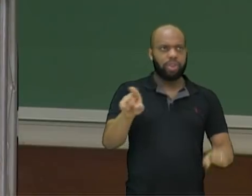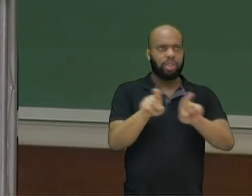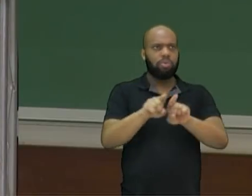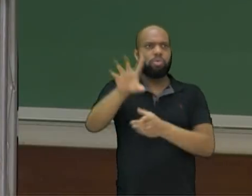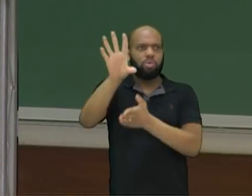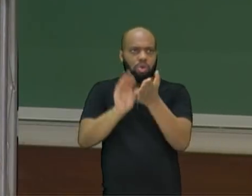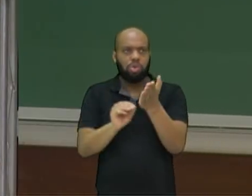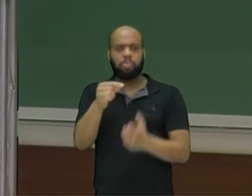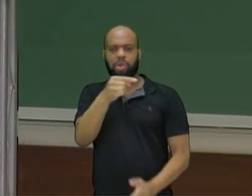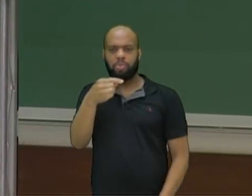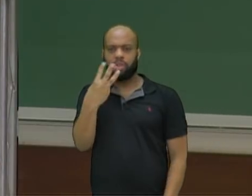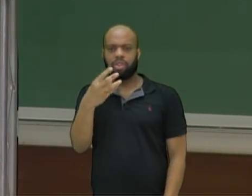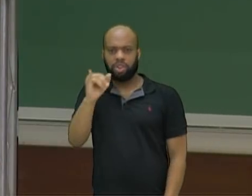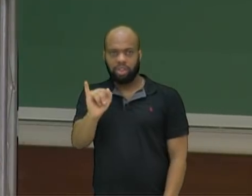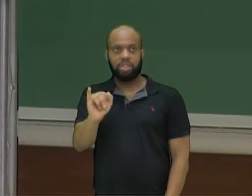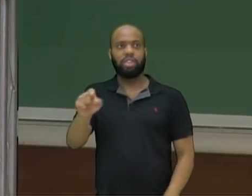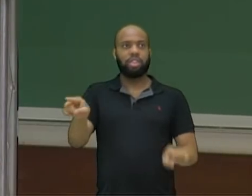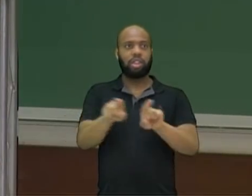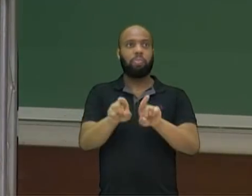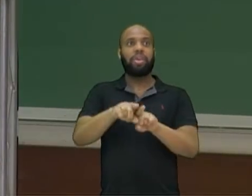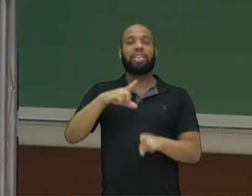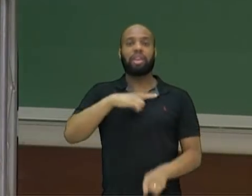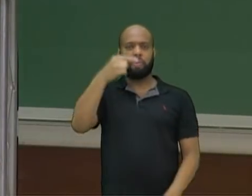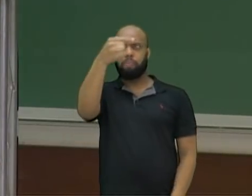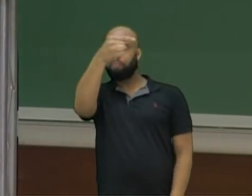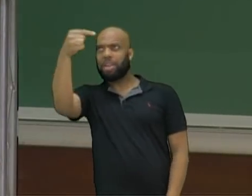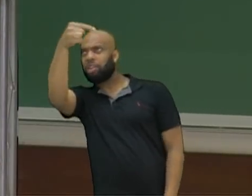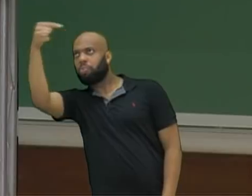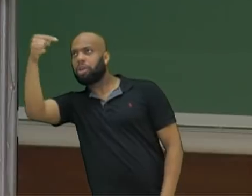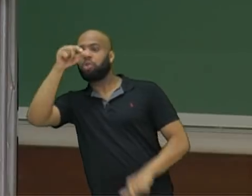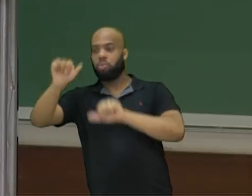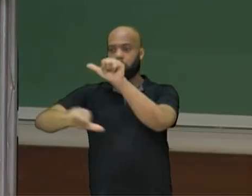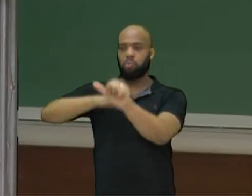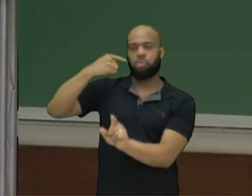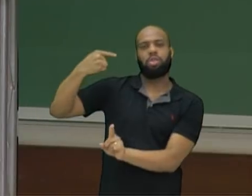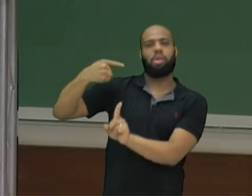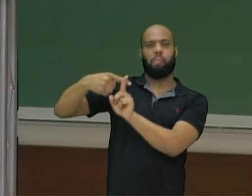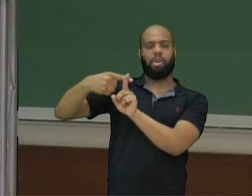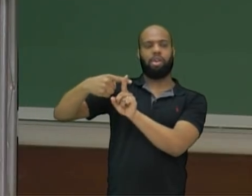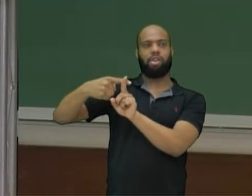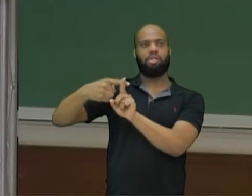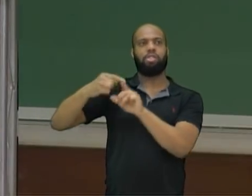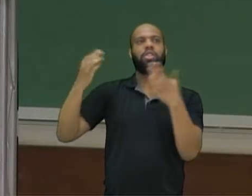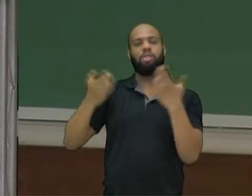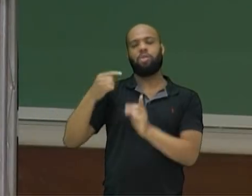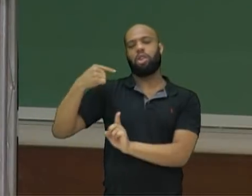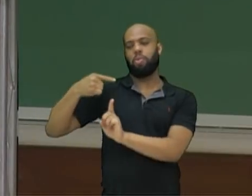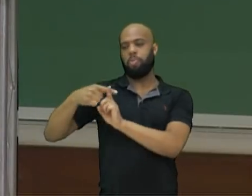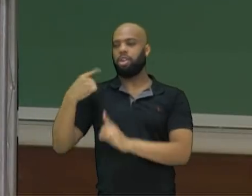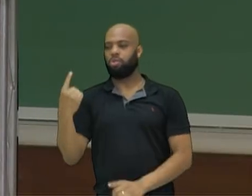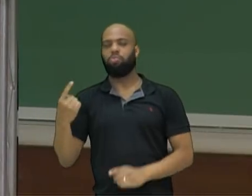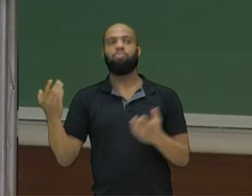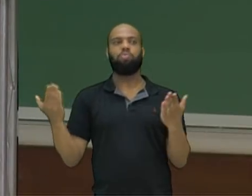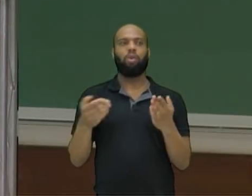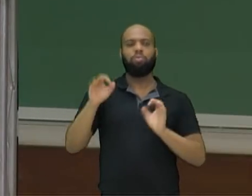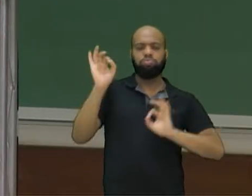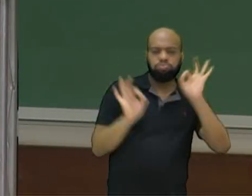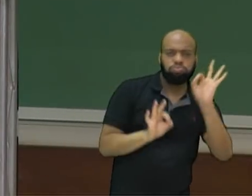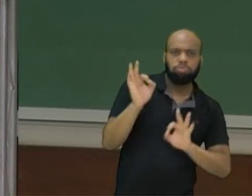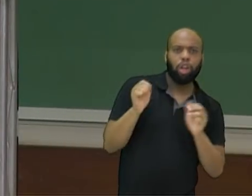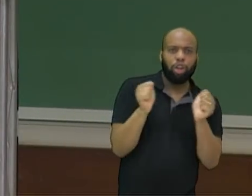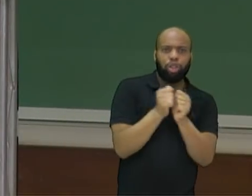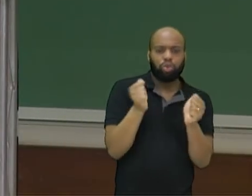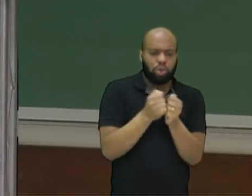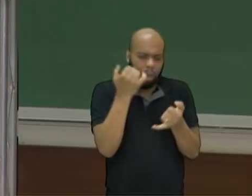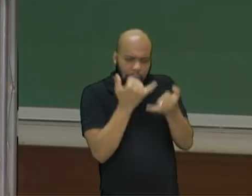menos 3i, negativo multiplicado por negativo é positivo. Então, fica mais 1. E agora é só juntar